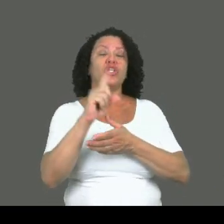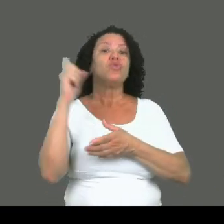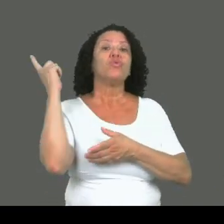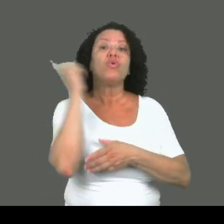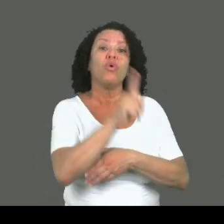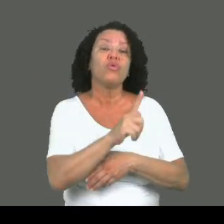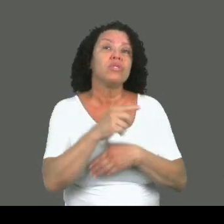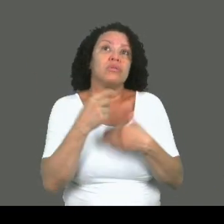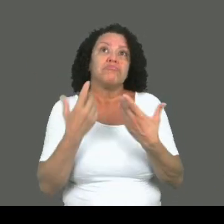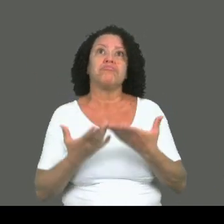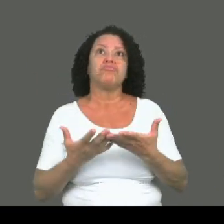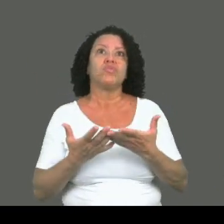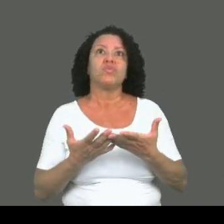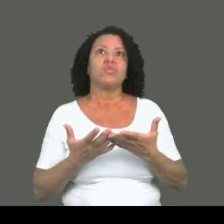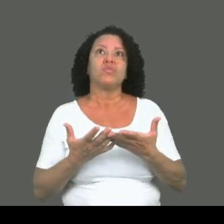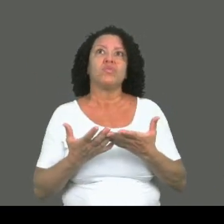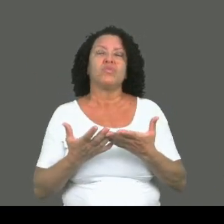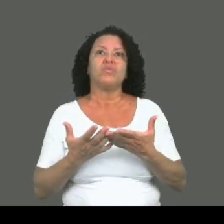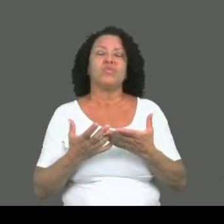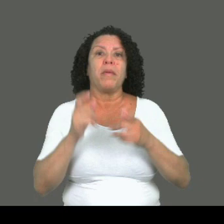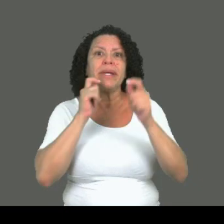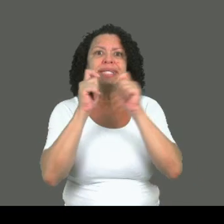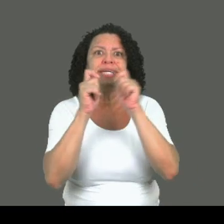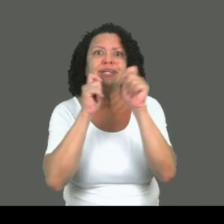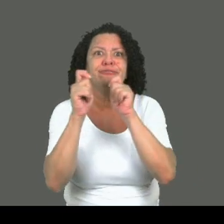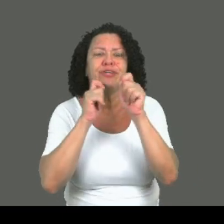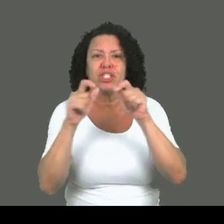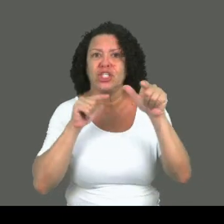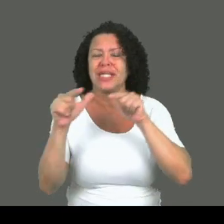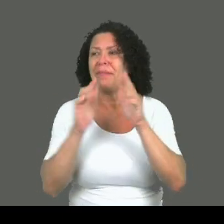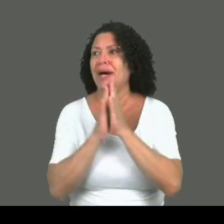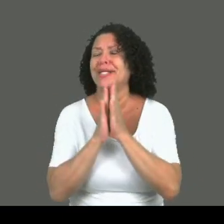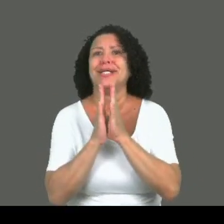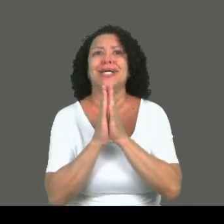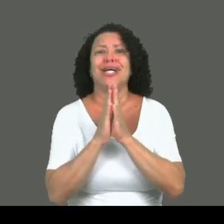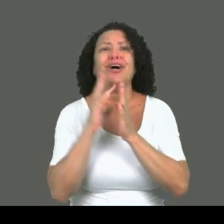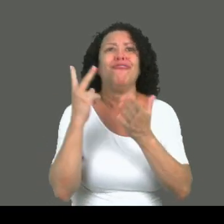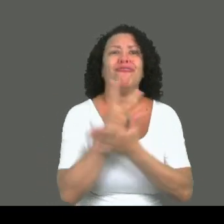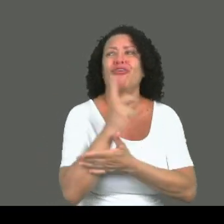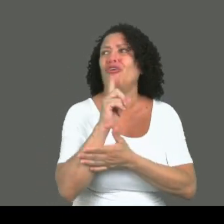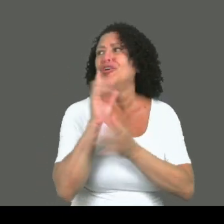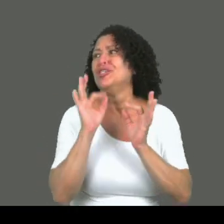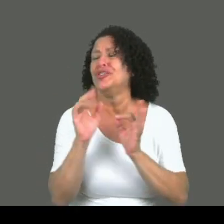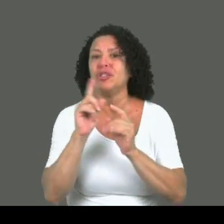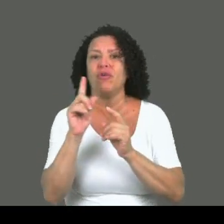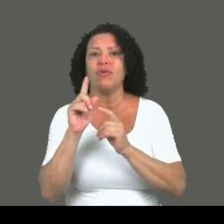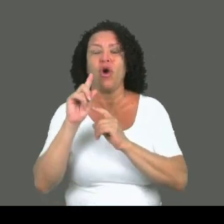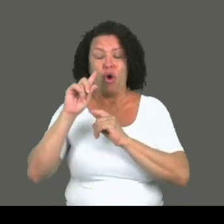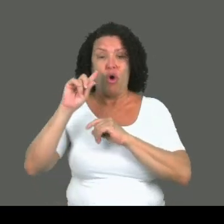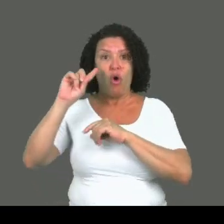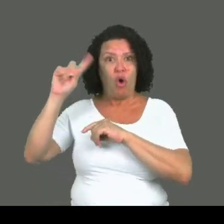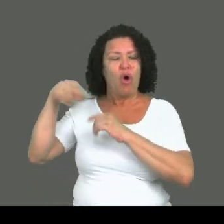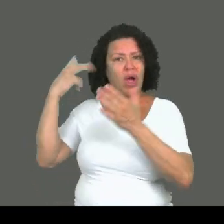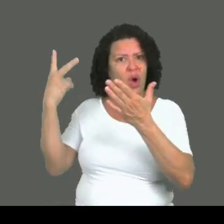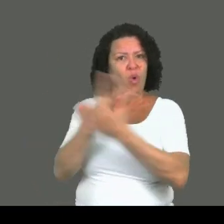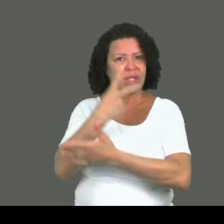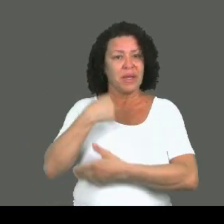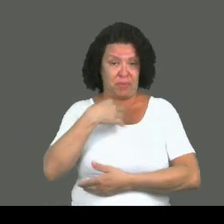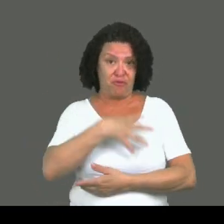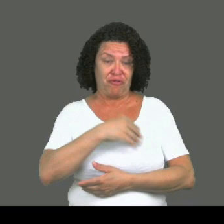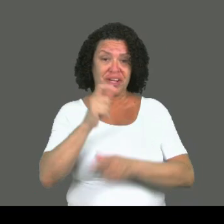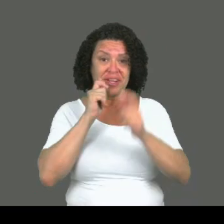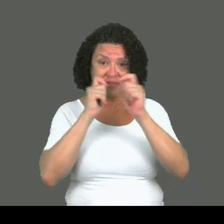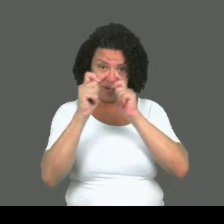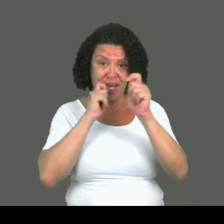conseguir passar numa entrevista de emprego, por exemplo. Outro dia o meu filho foi fazer uma entrevista de